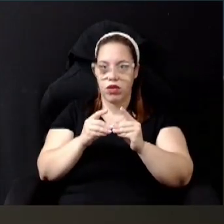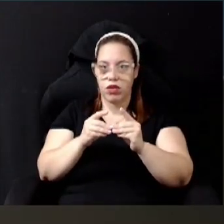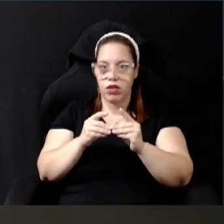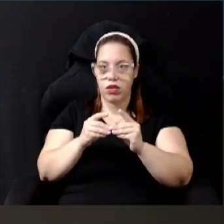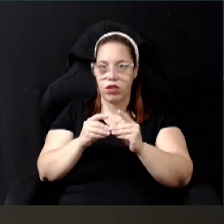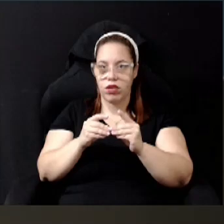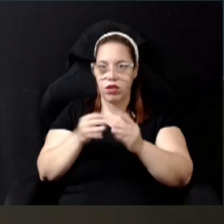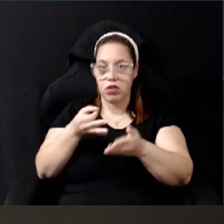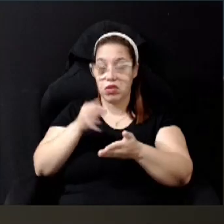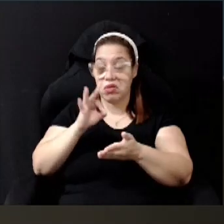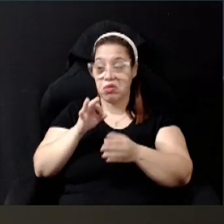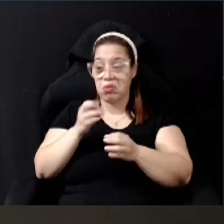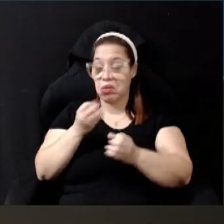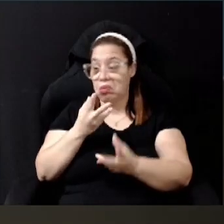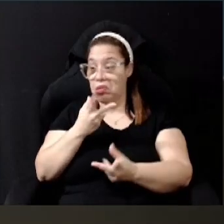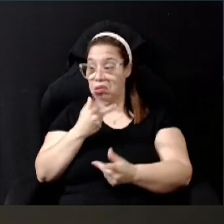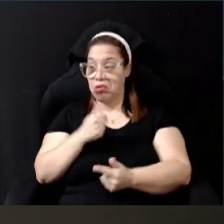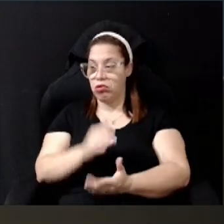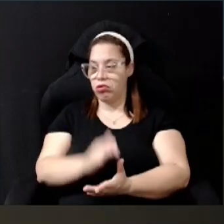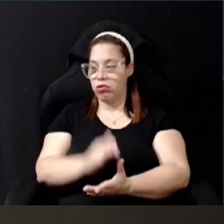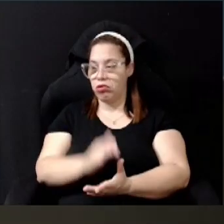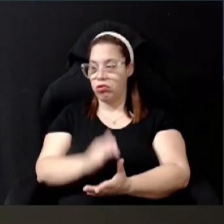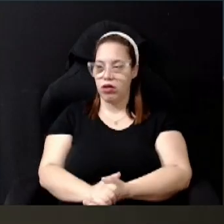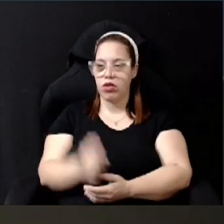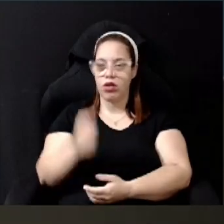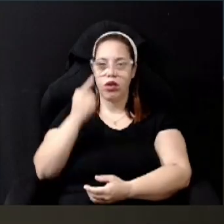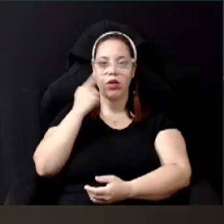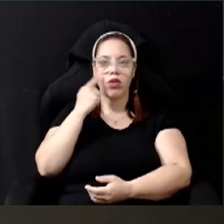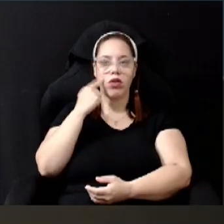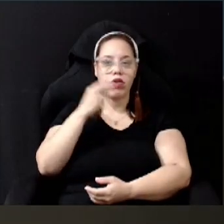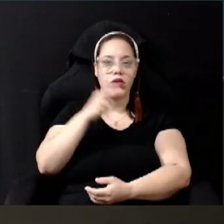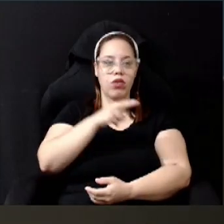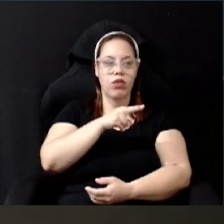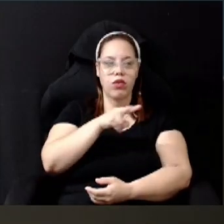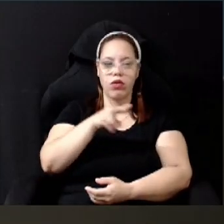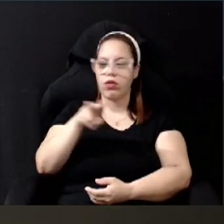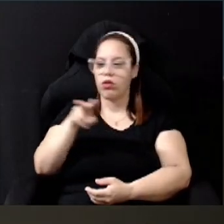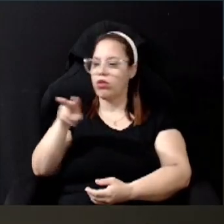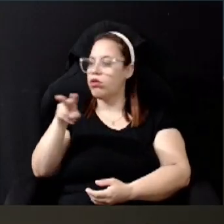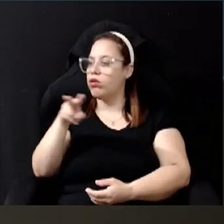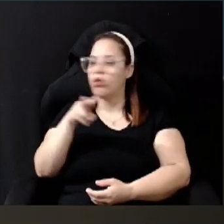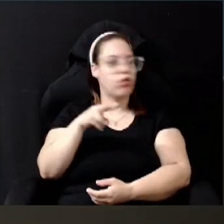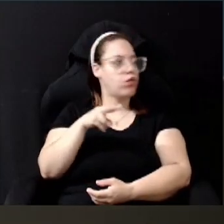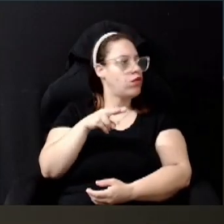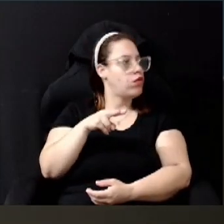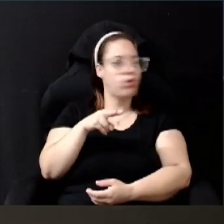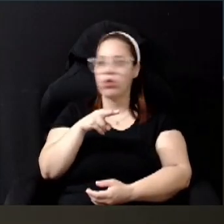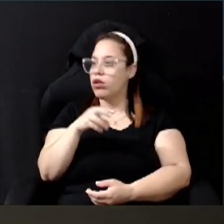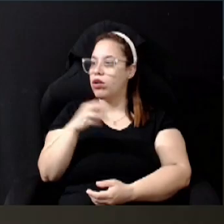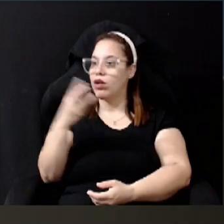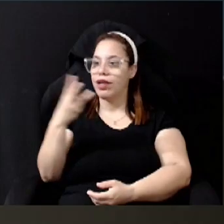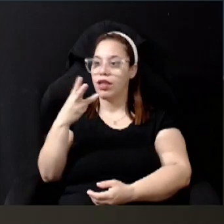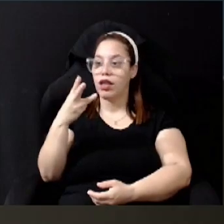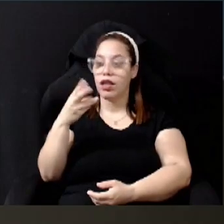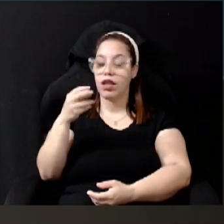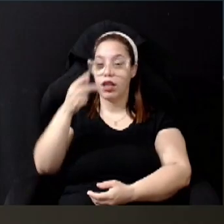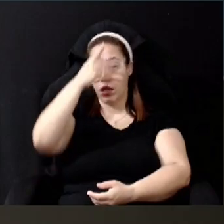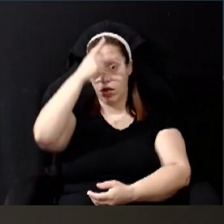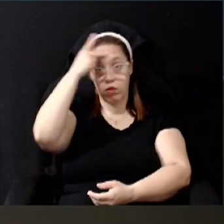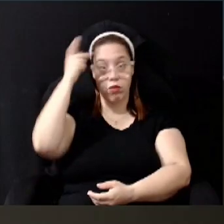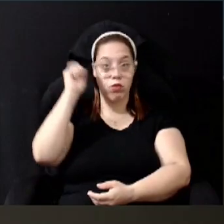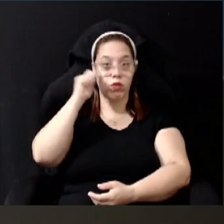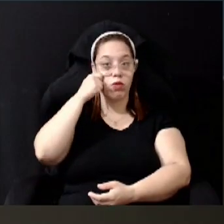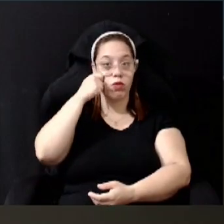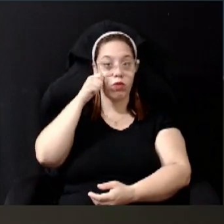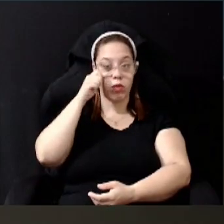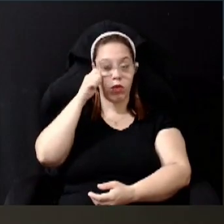tudo bonitinho. E eu olhando para todos os lados, e assim, tinham 3 pessoas negras. Uma era segurança,